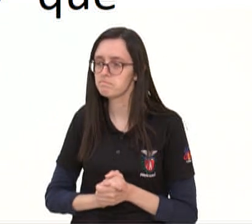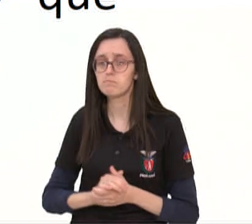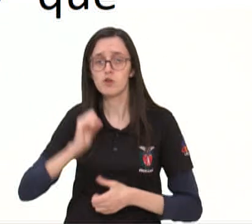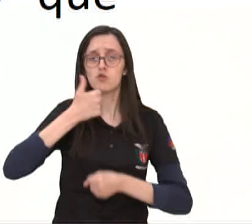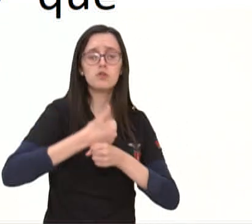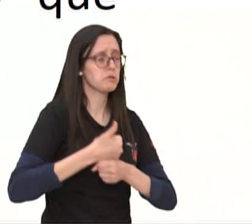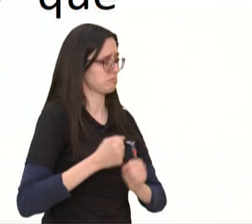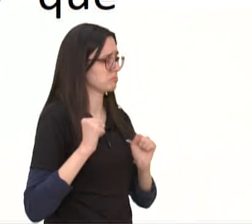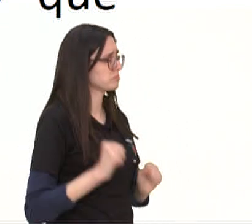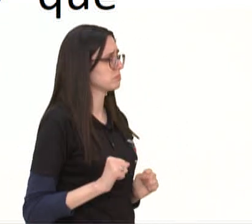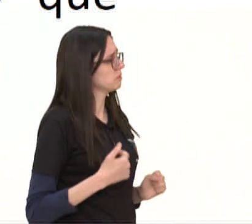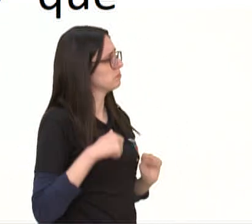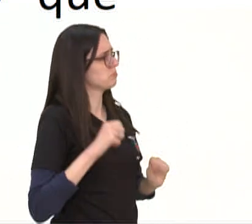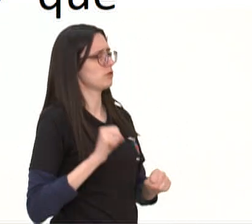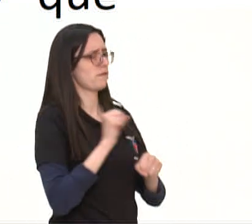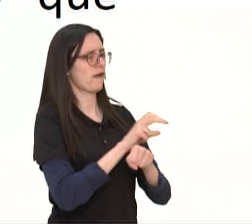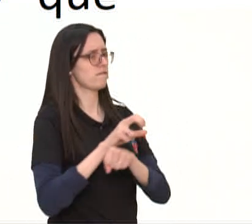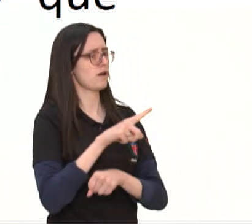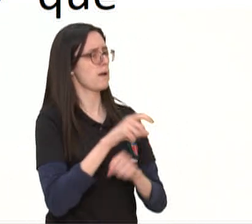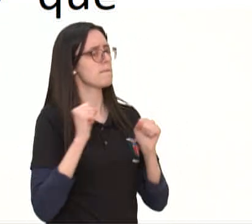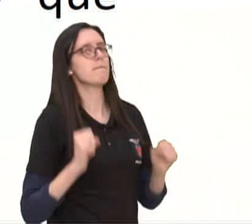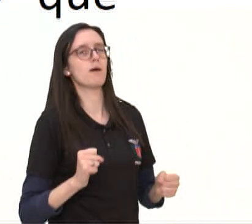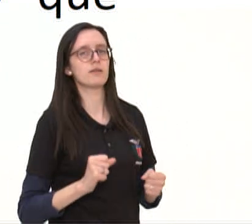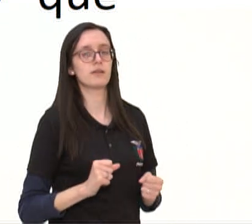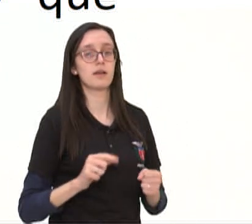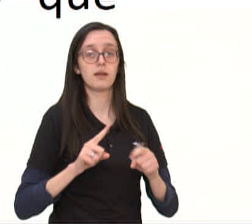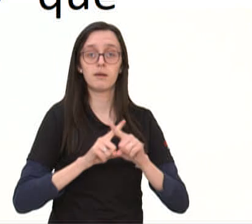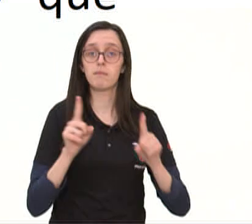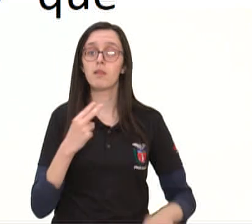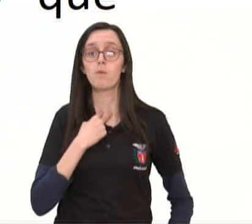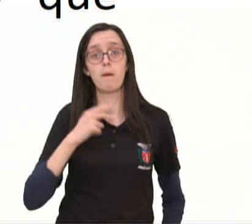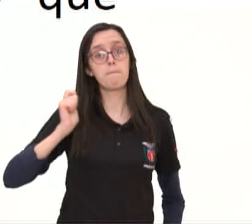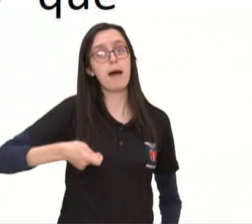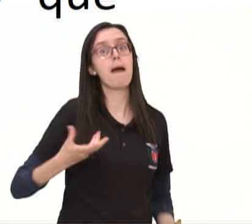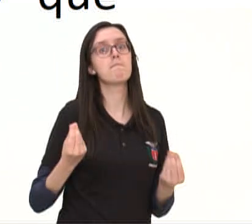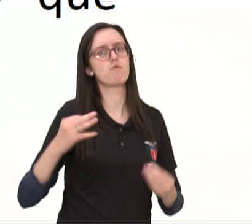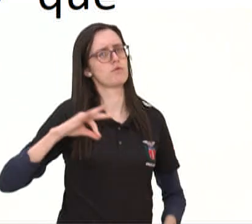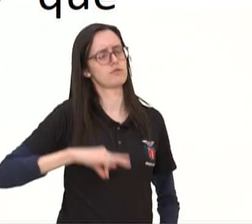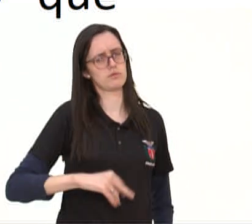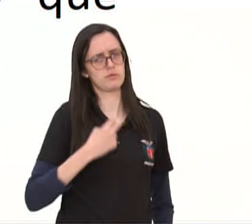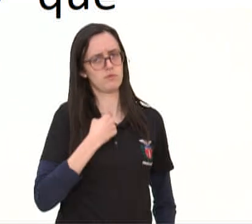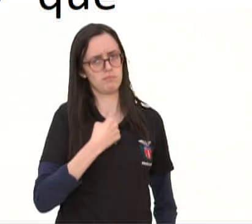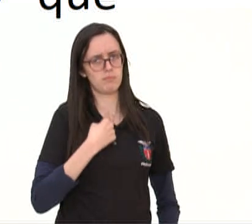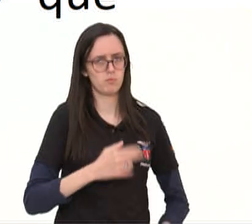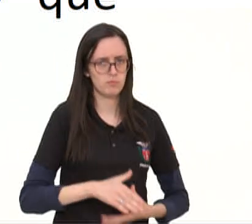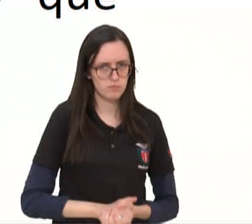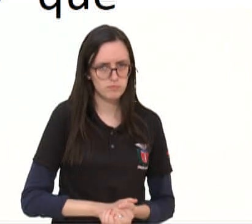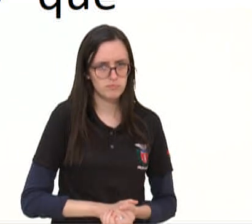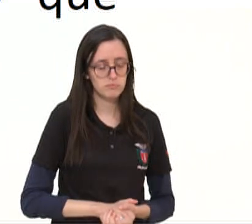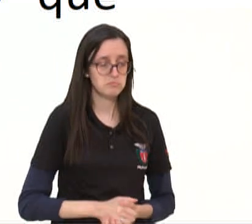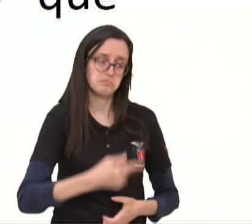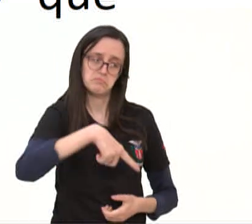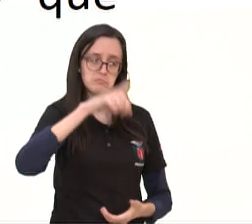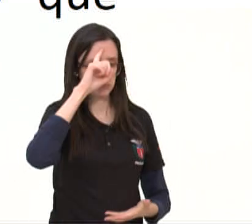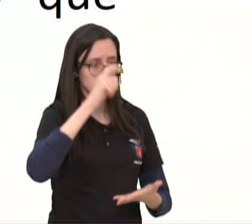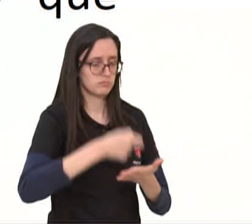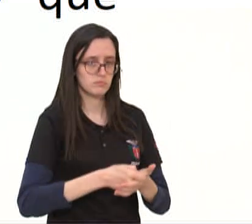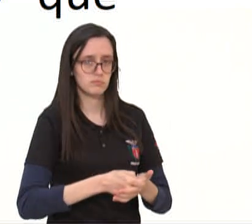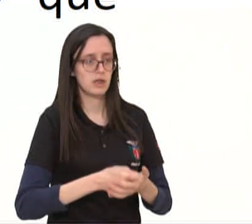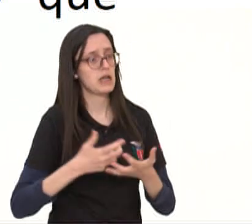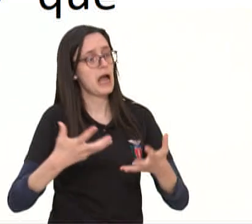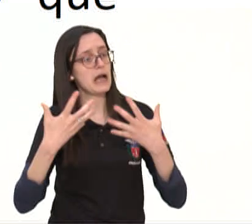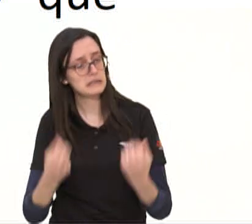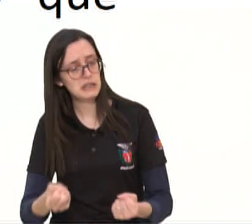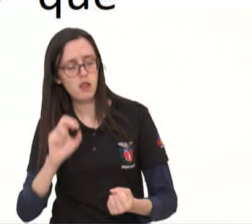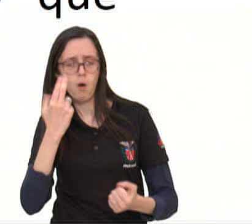sim, que podia empregá-los. Só não poderia pagar muito. que decidissem, era